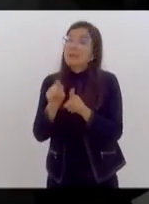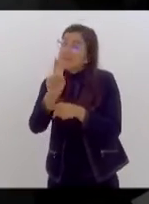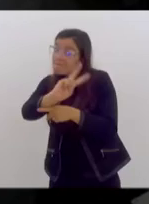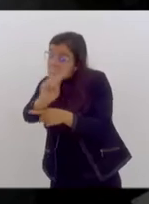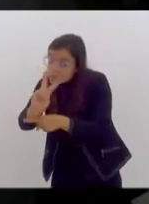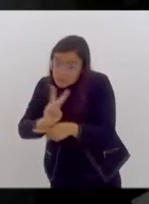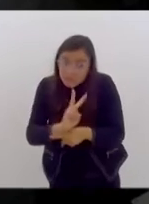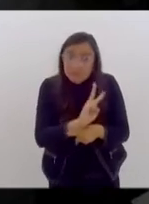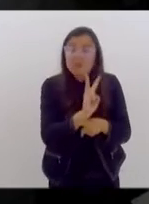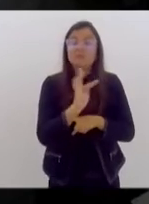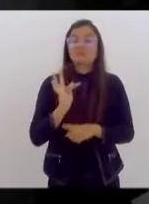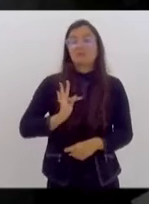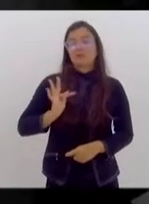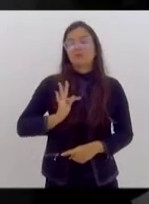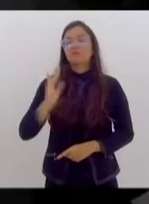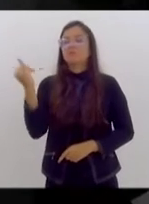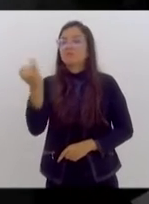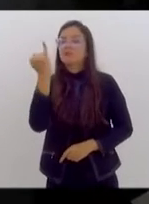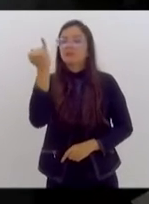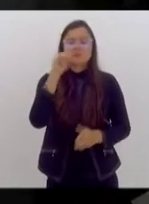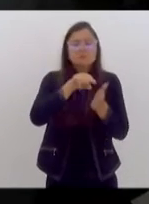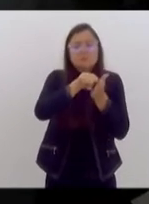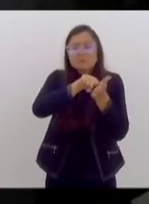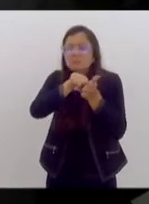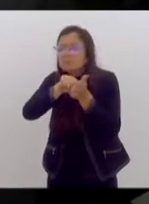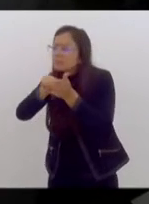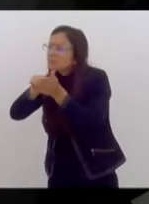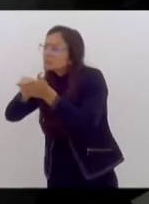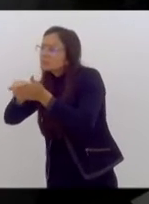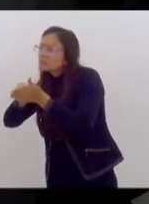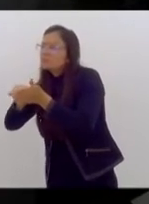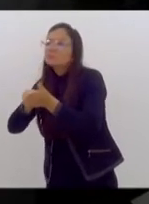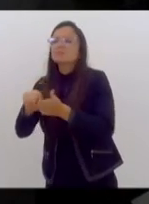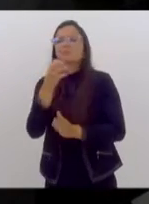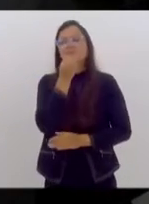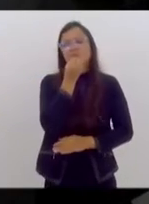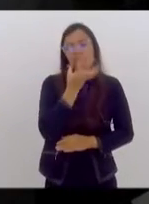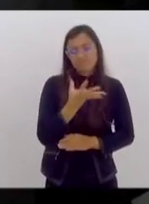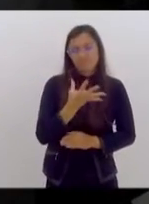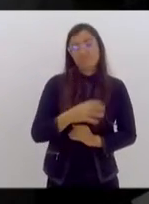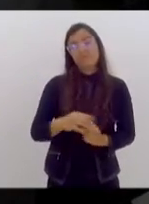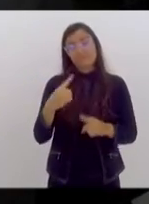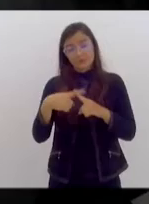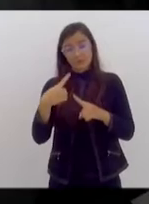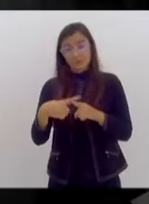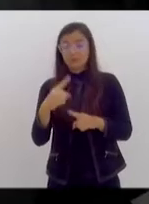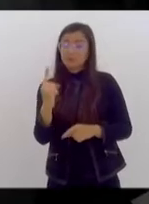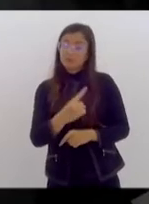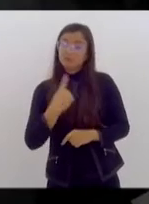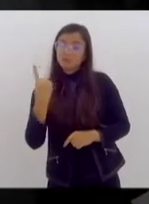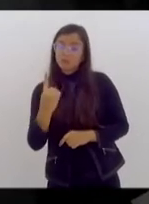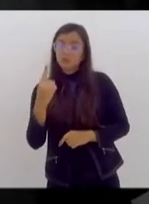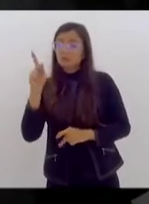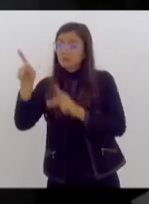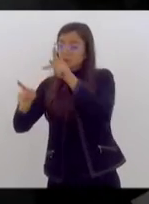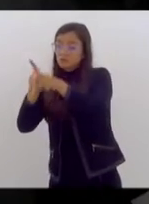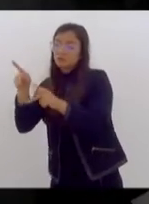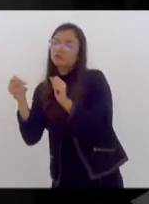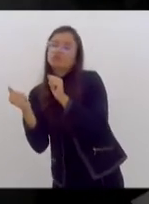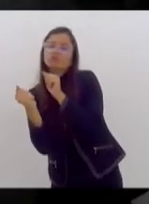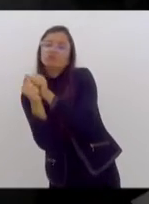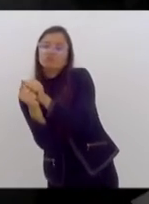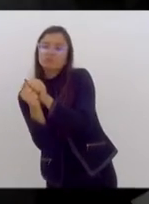belíssima realização de tarefas nós podemos estar ao lado da população conhece